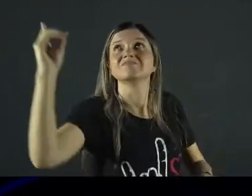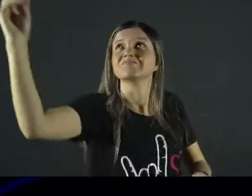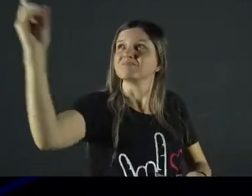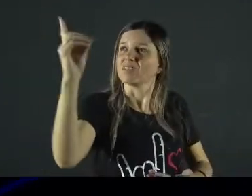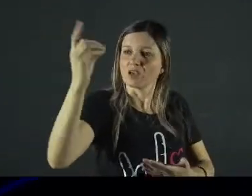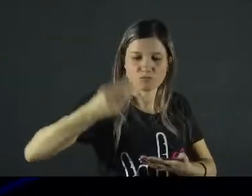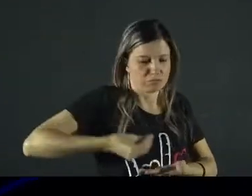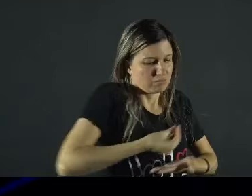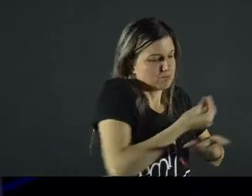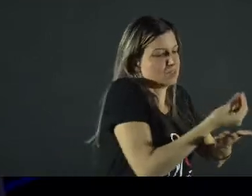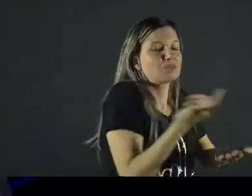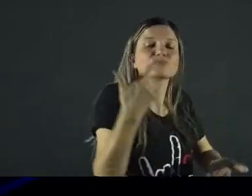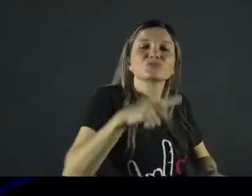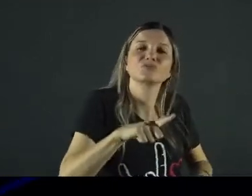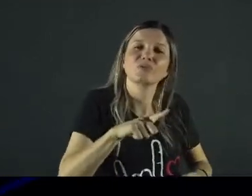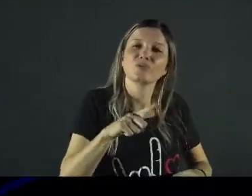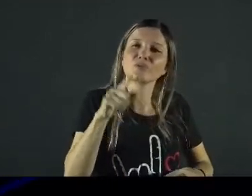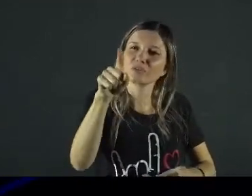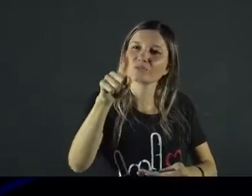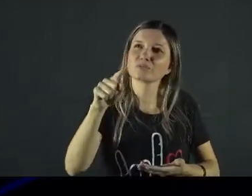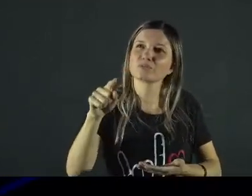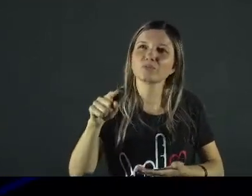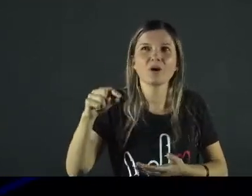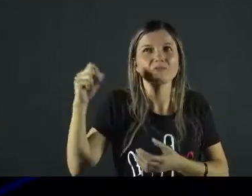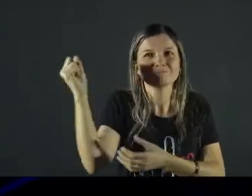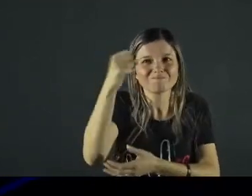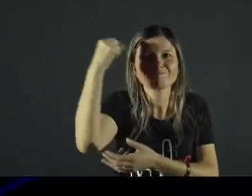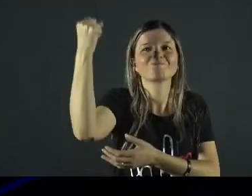bênção, a sua vitória. Aleluia!